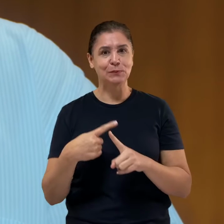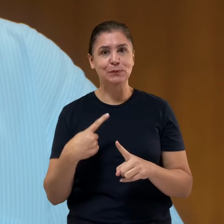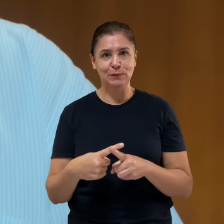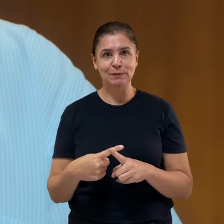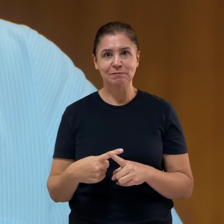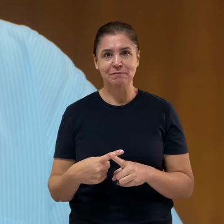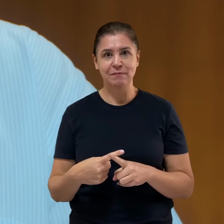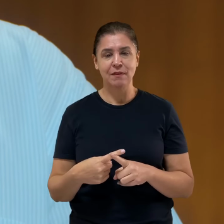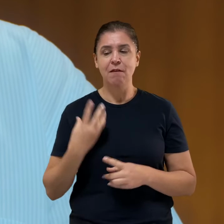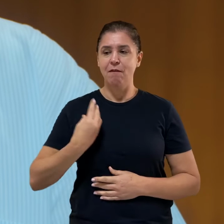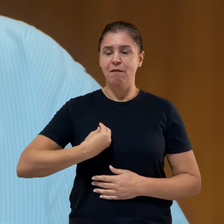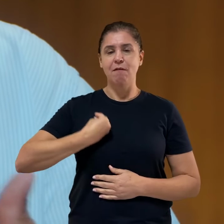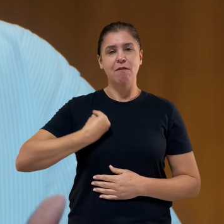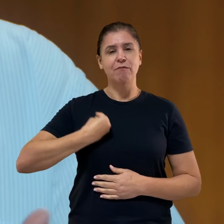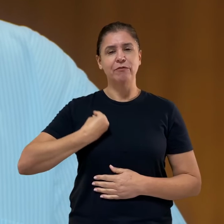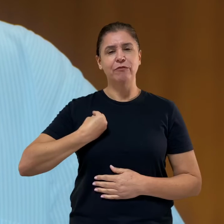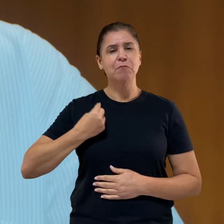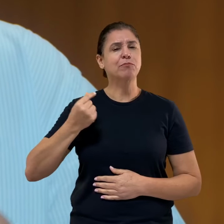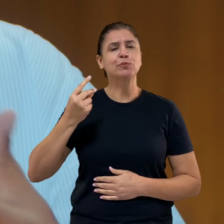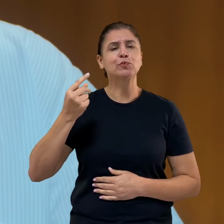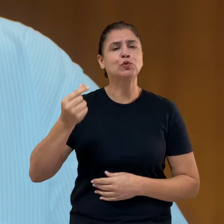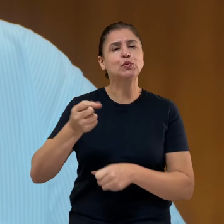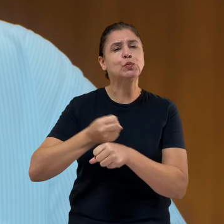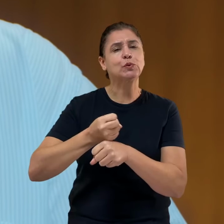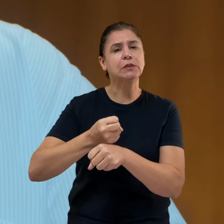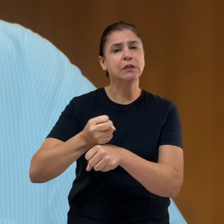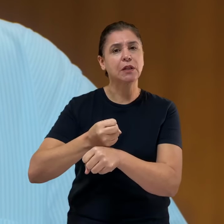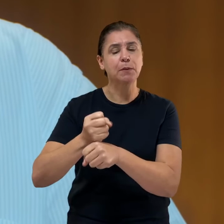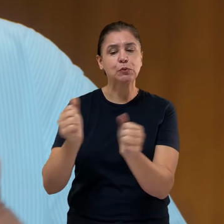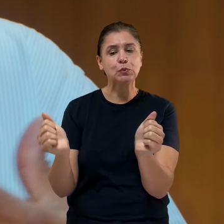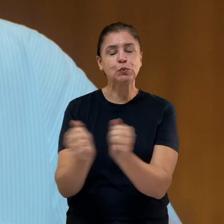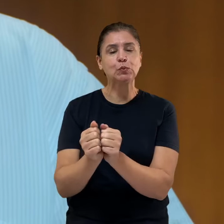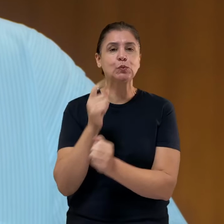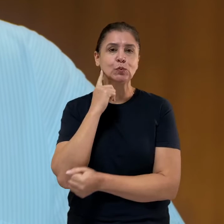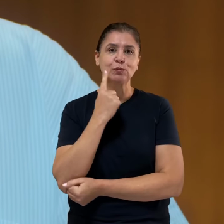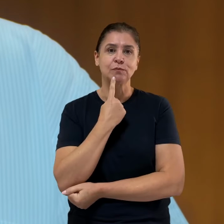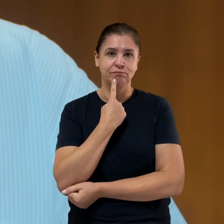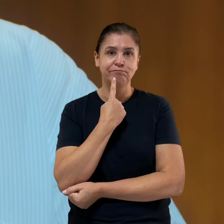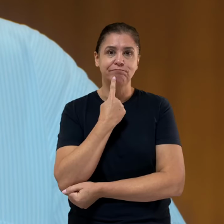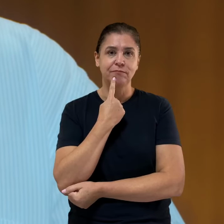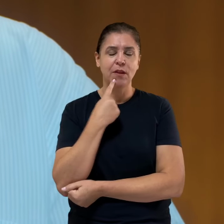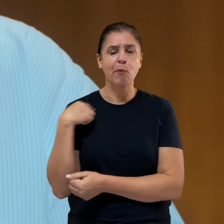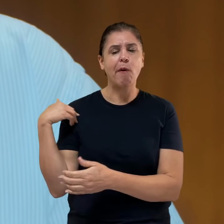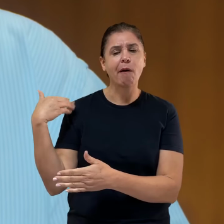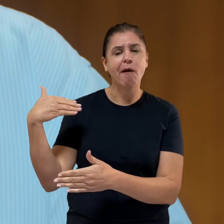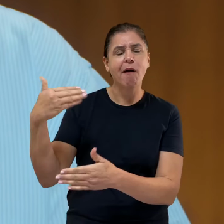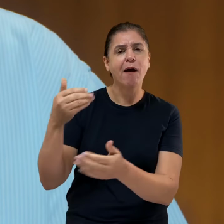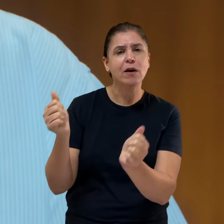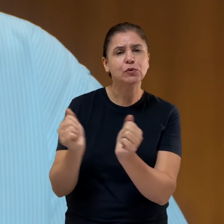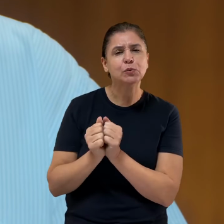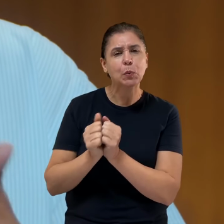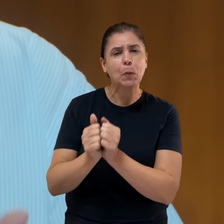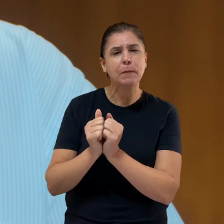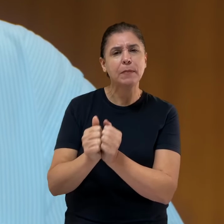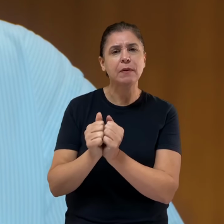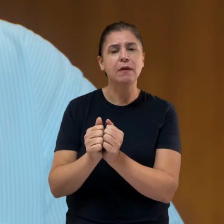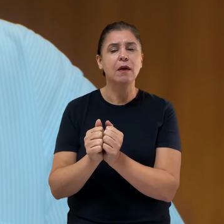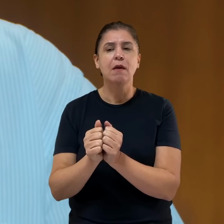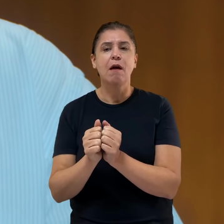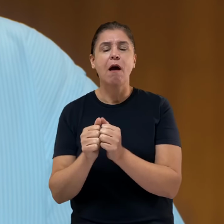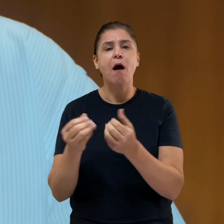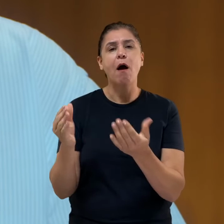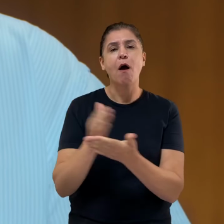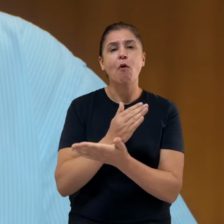vivi muito tempo junto com os surdos. Acompanhei um pouco